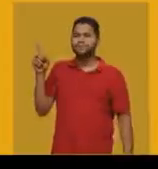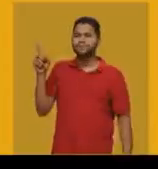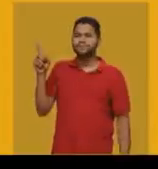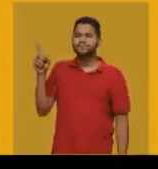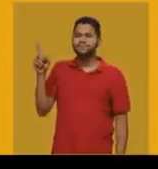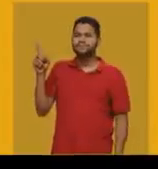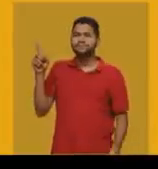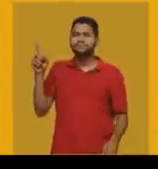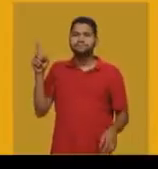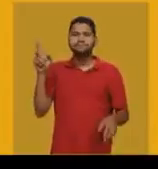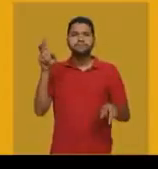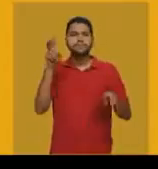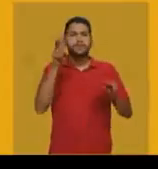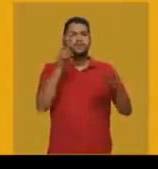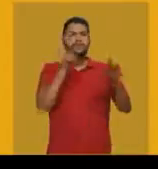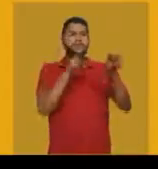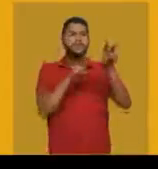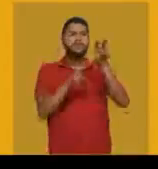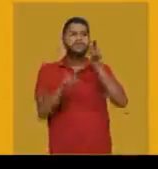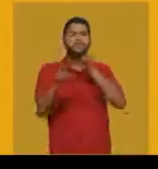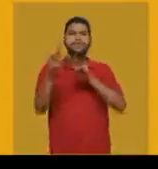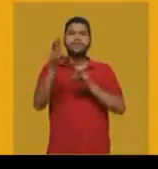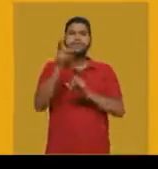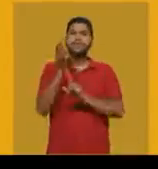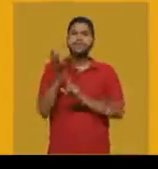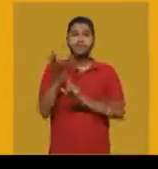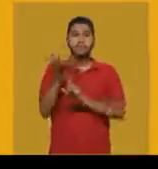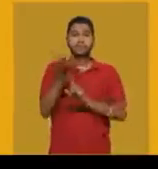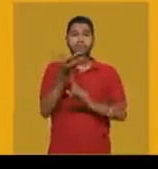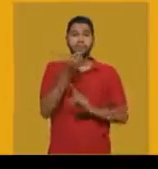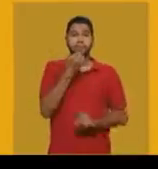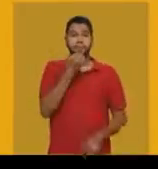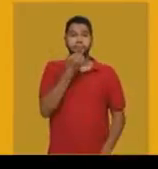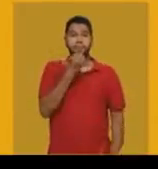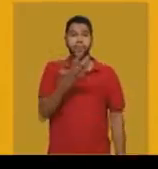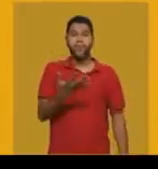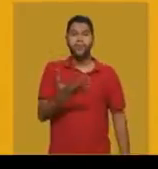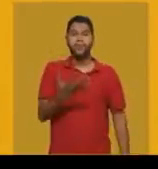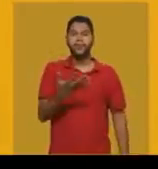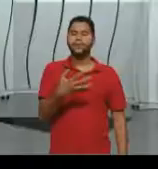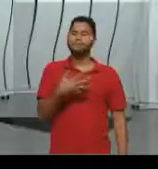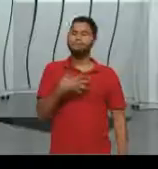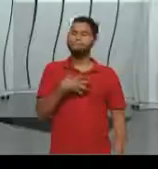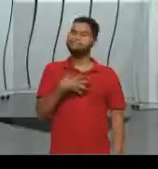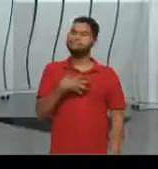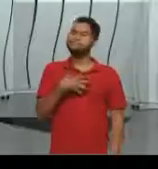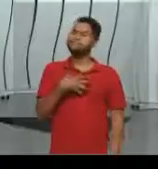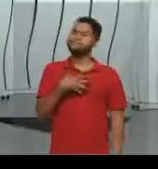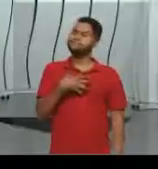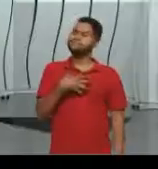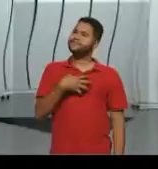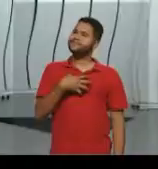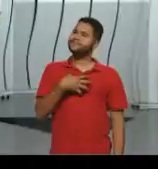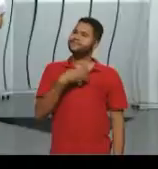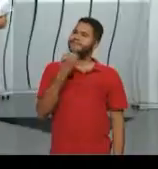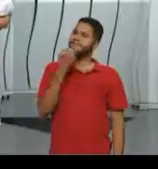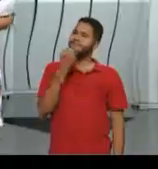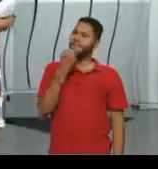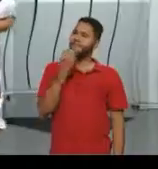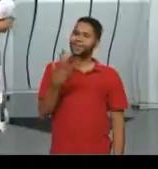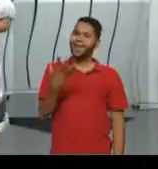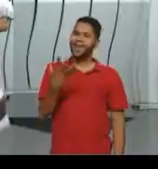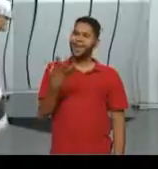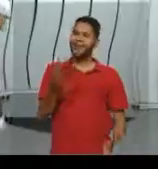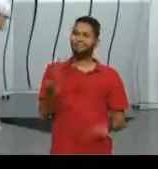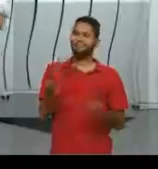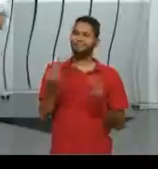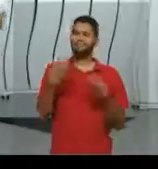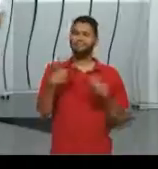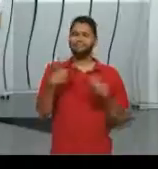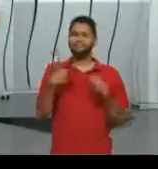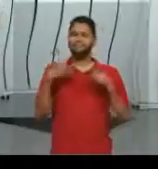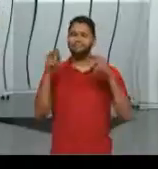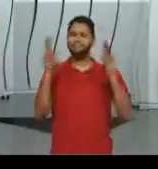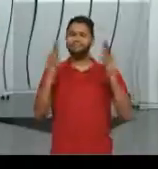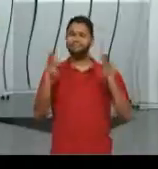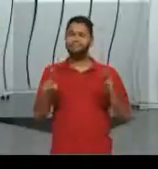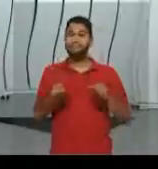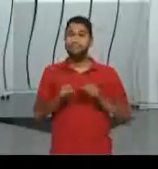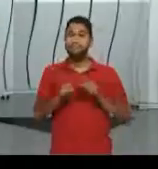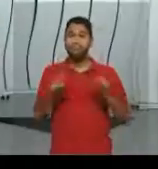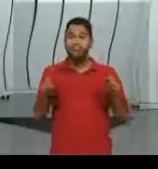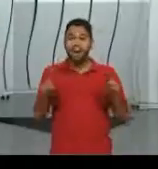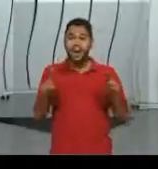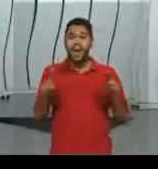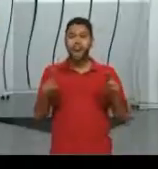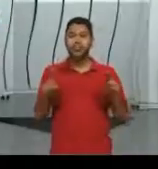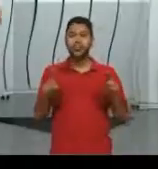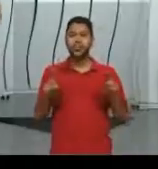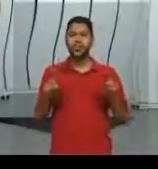minha visão dessa obra é boa. Eu me sinto bem olhando para ela. Mas quando Van Gogh pintou esse